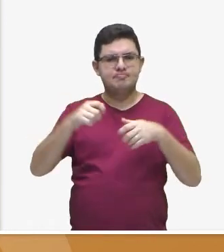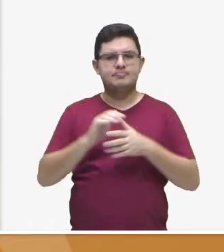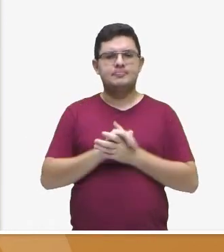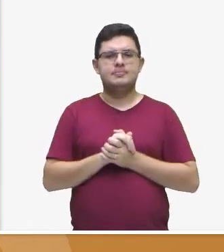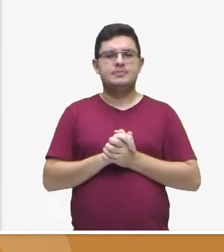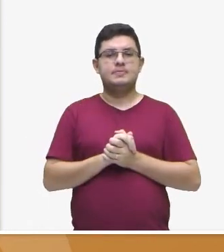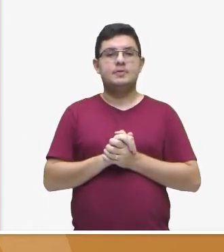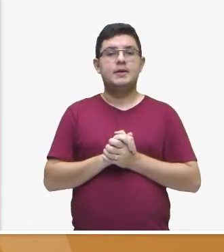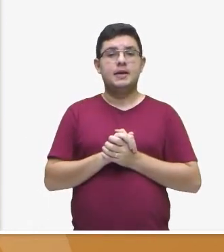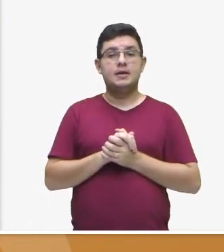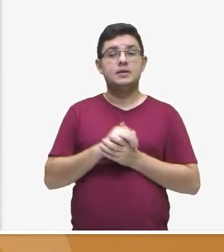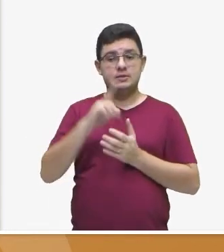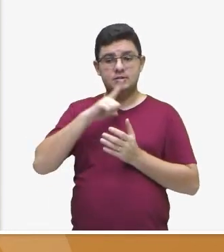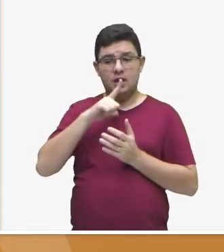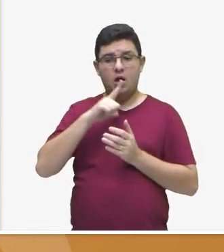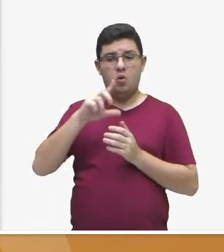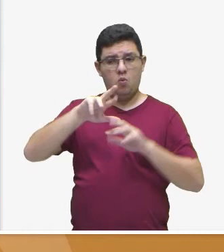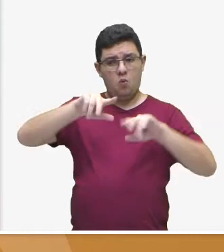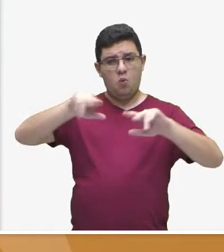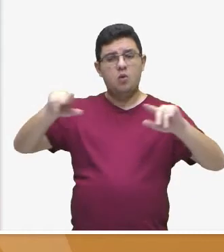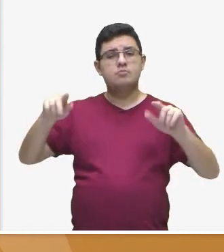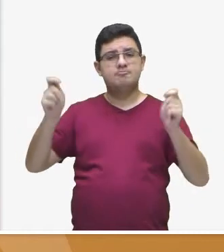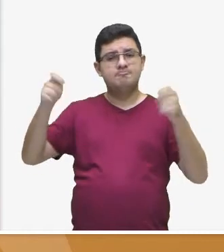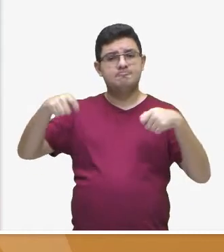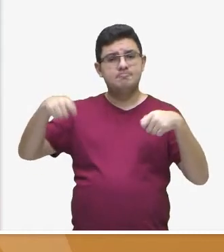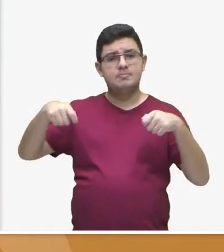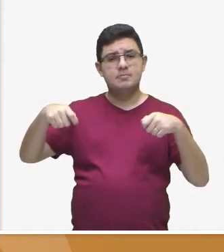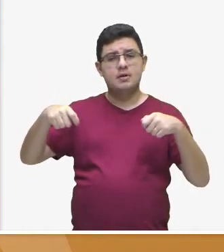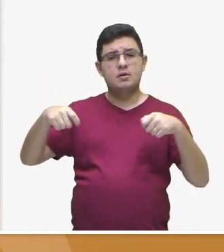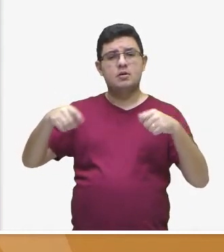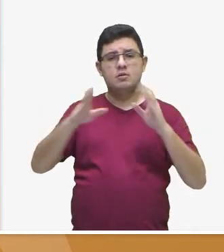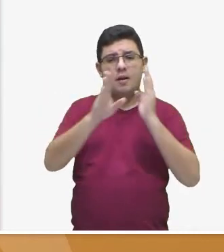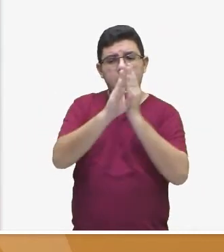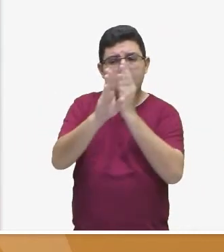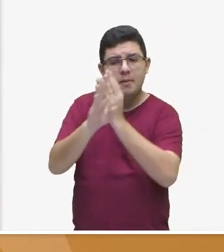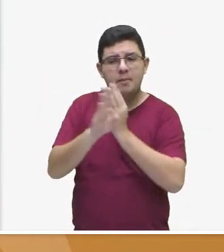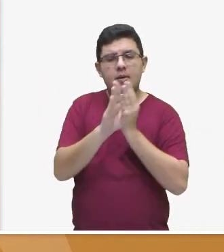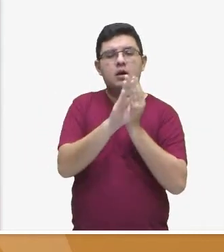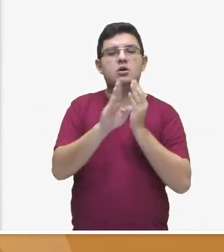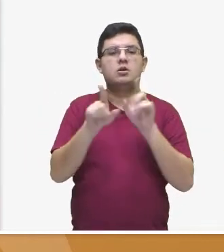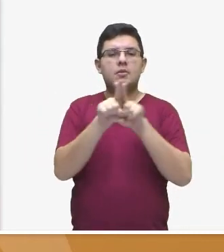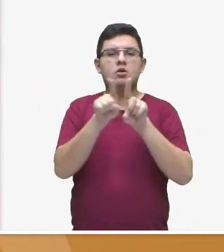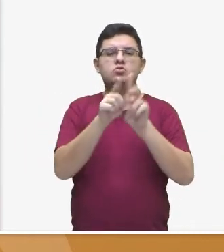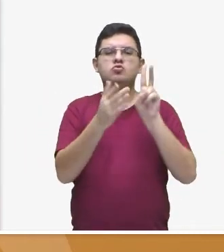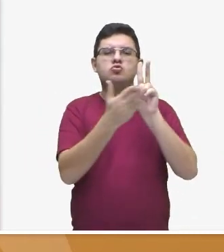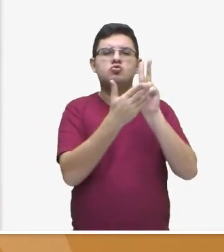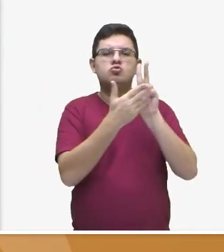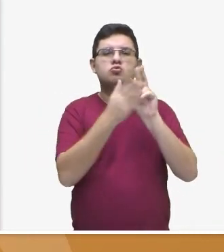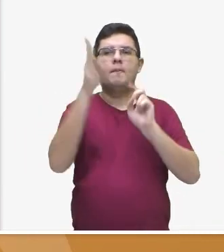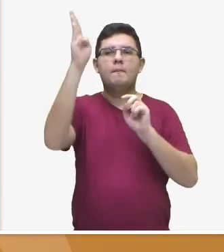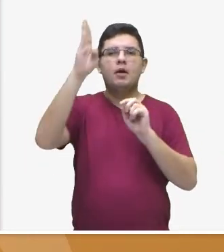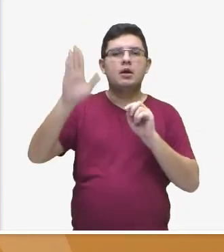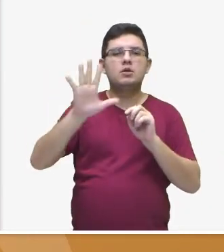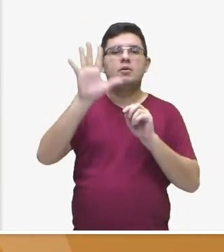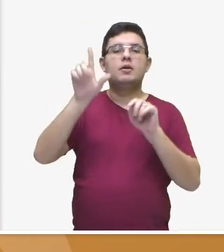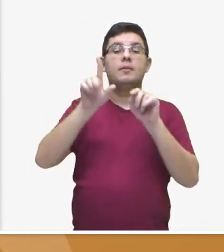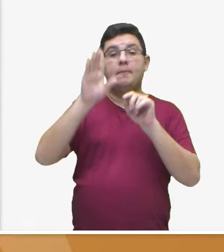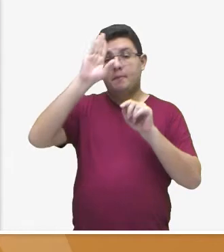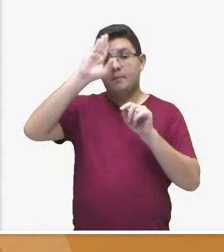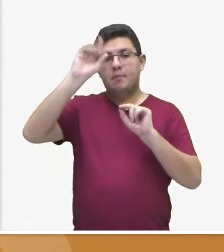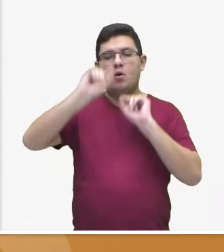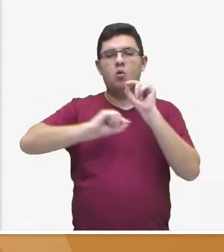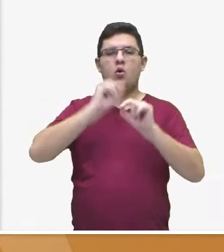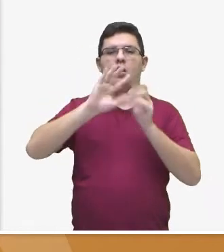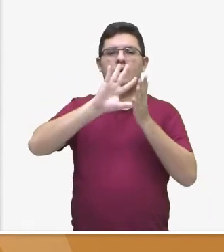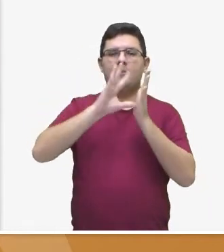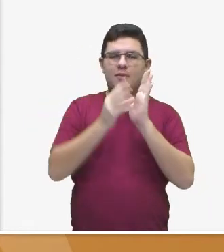os indígenas que vivem aqui no Brasil inteiro, mas principalmente na região Amazônia, têm muito a contribuir com